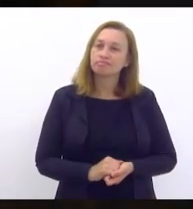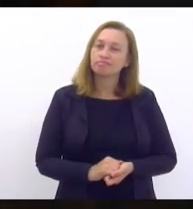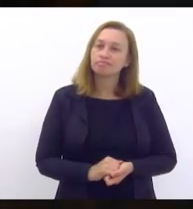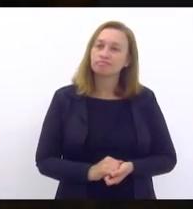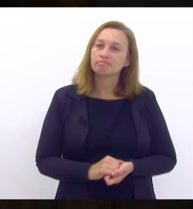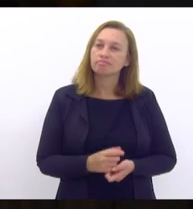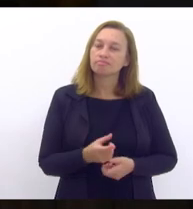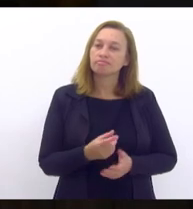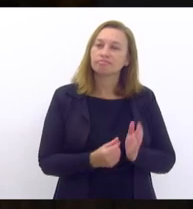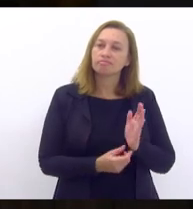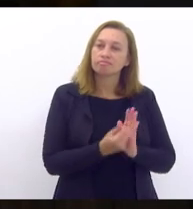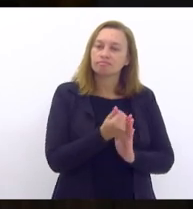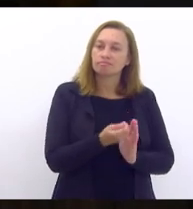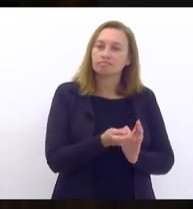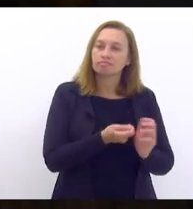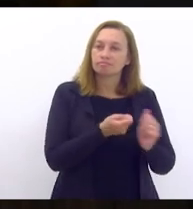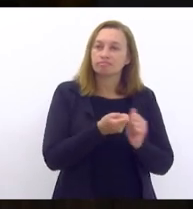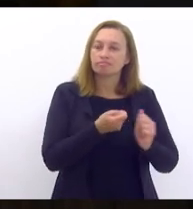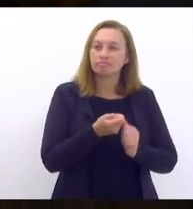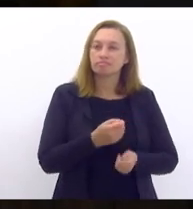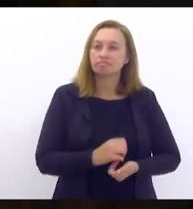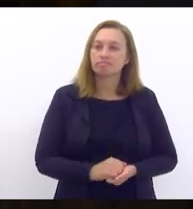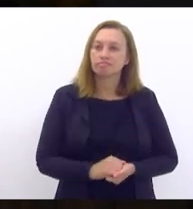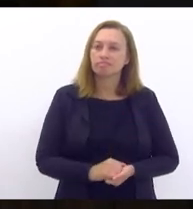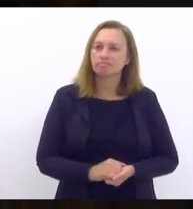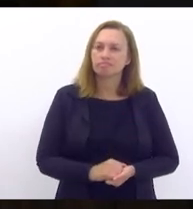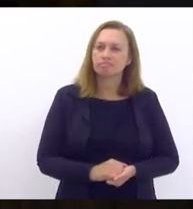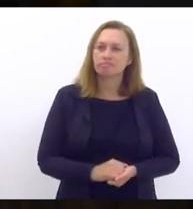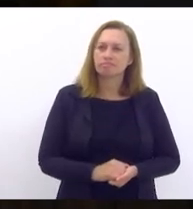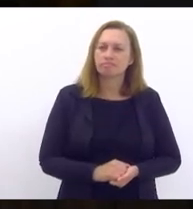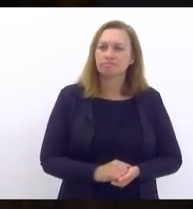de Orçamento, Finanças, Fiscalização e Controle.